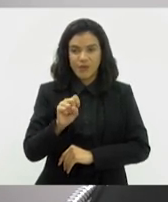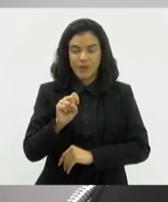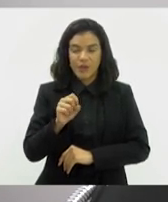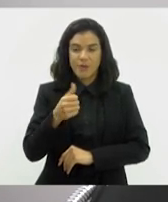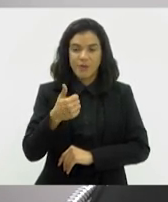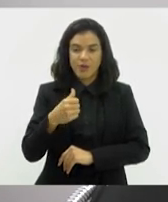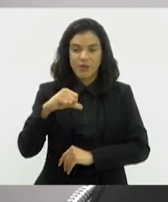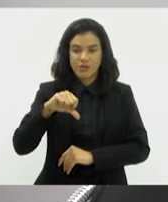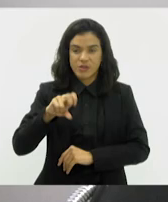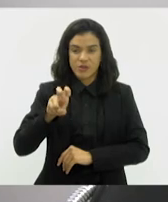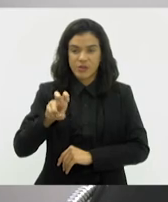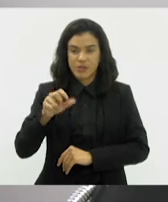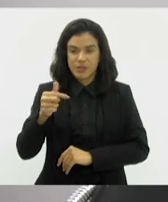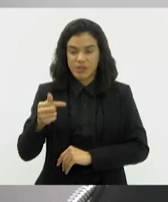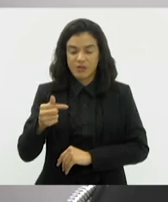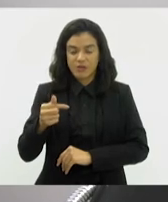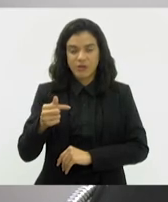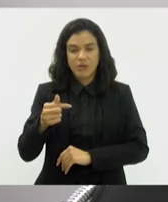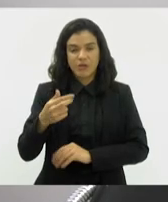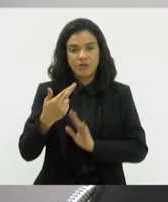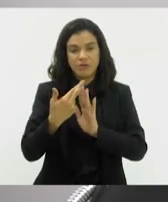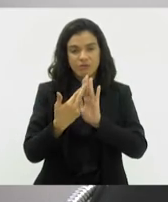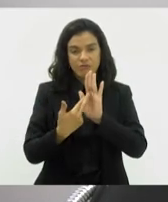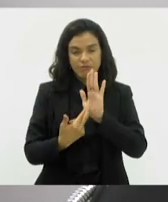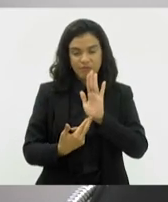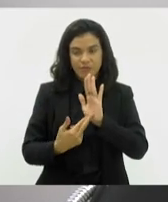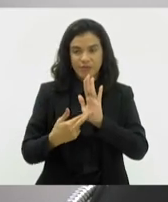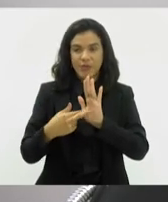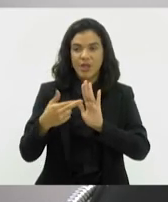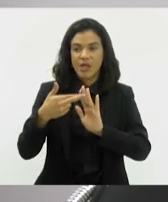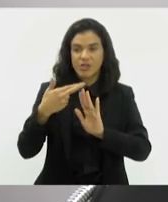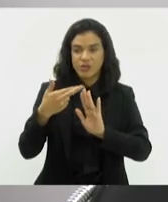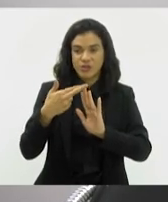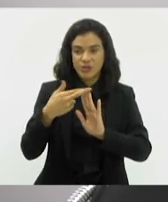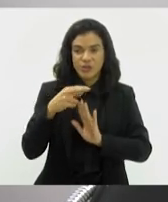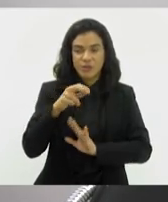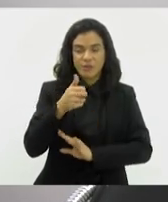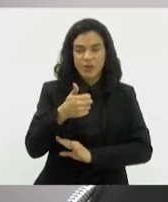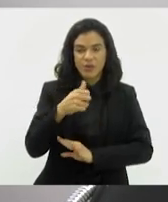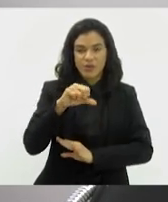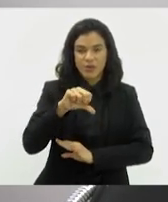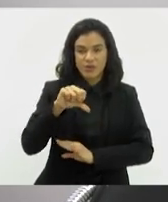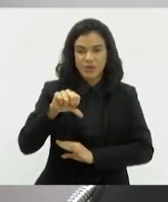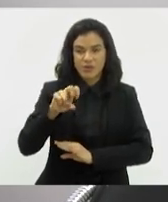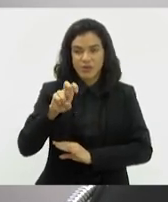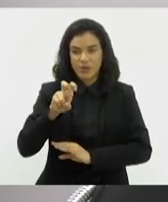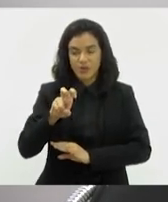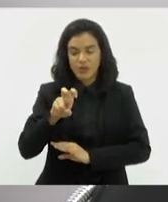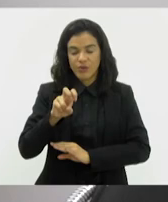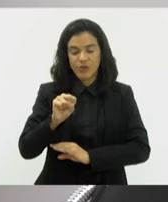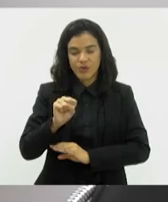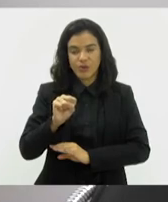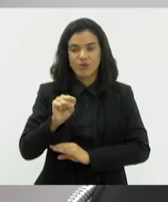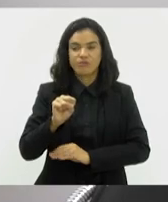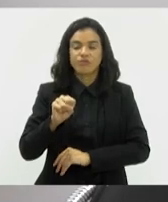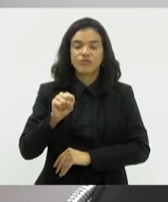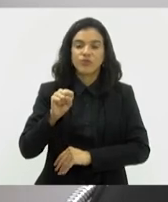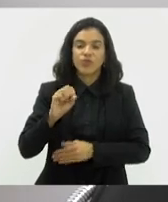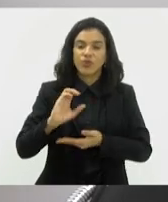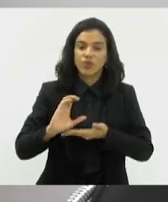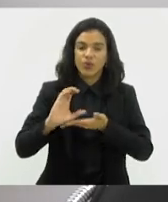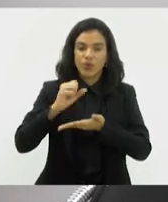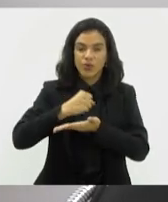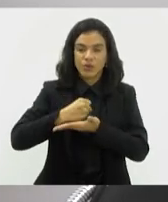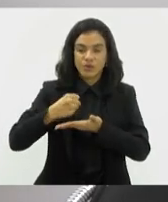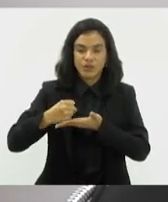57, que foi regulamentada pela resolução 1658 de 2002 do Conselho Federal